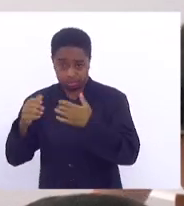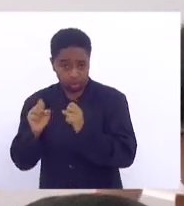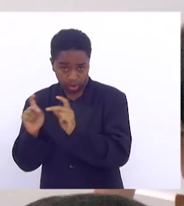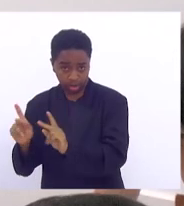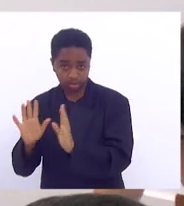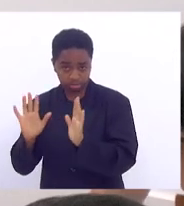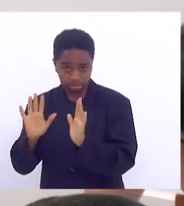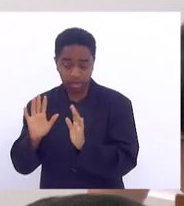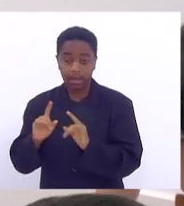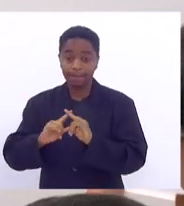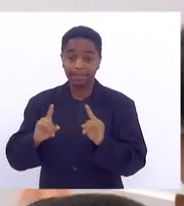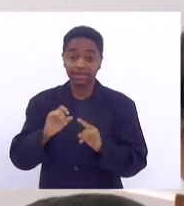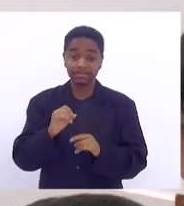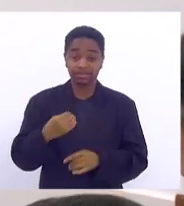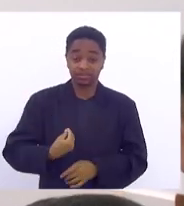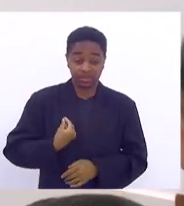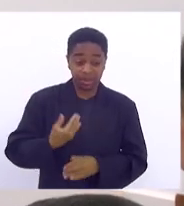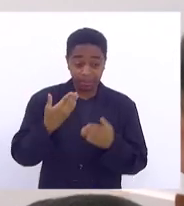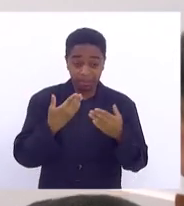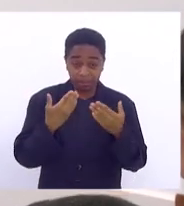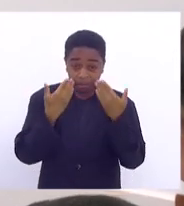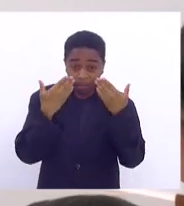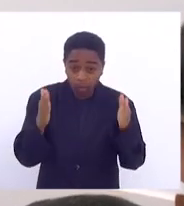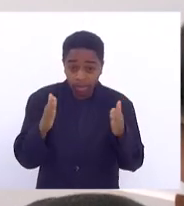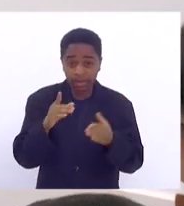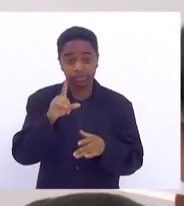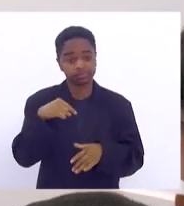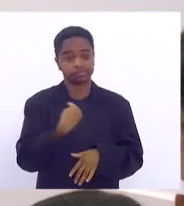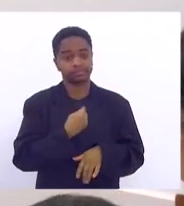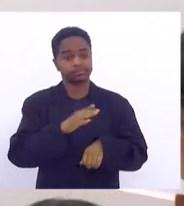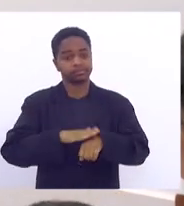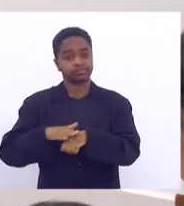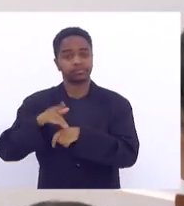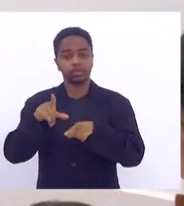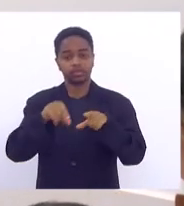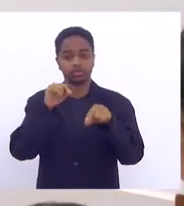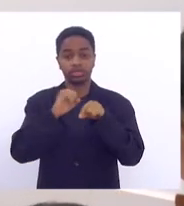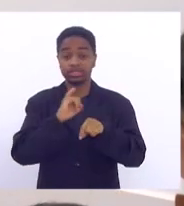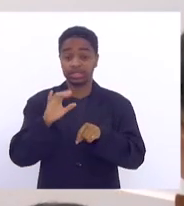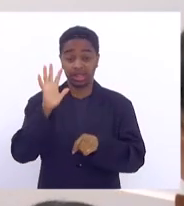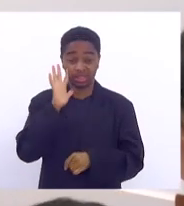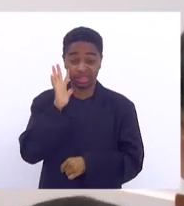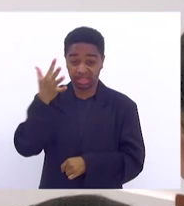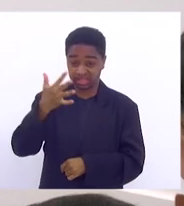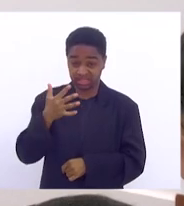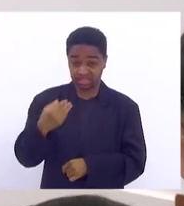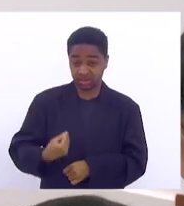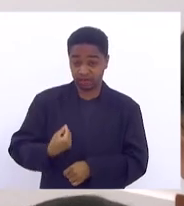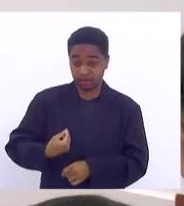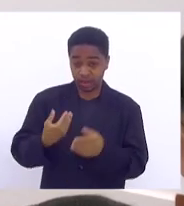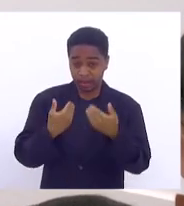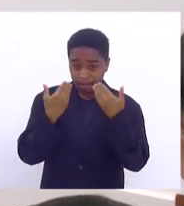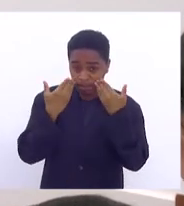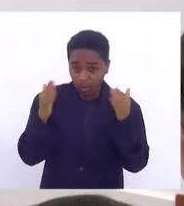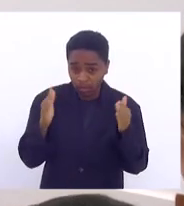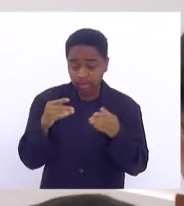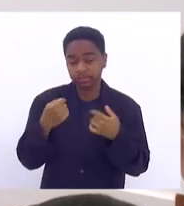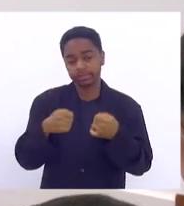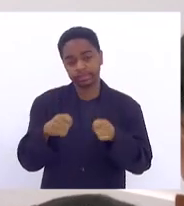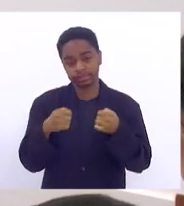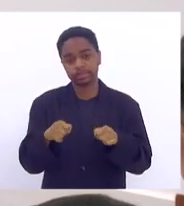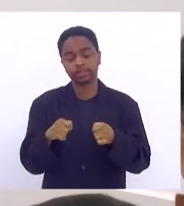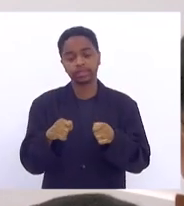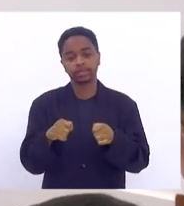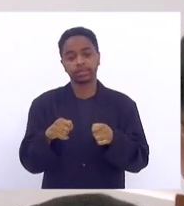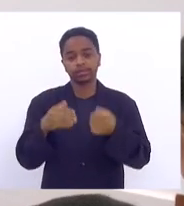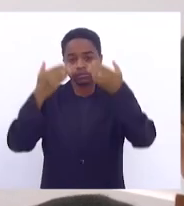e entrar na vida pública é uma escolha de cada um então quem decide entrar na vida pública tem que estar aberto e